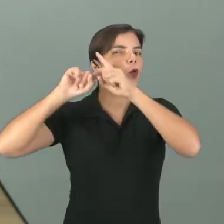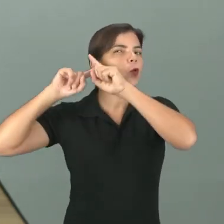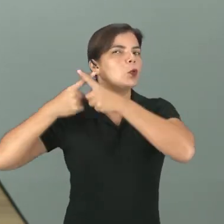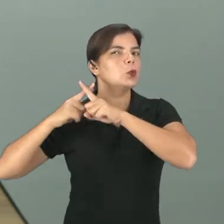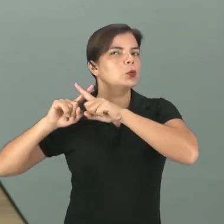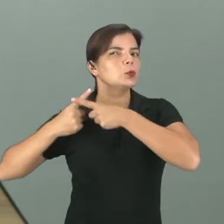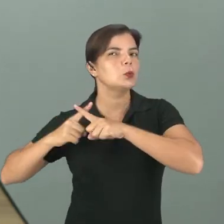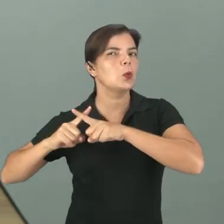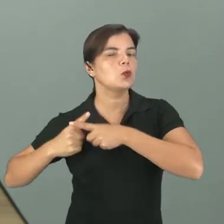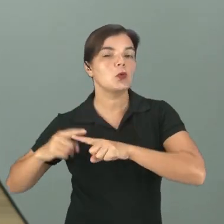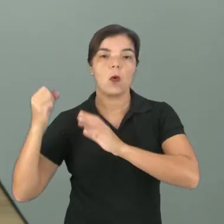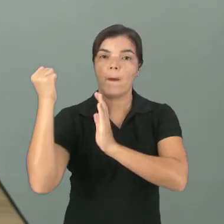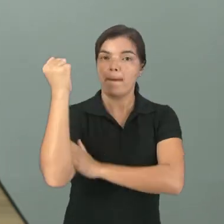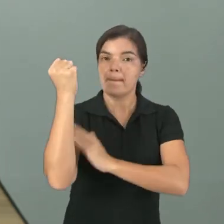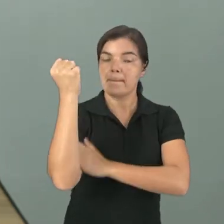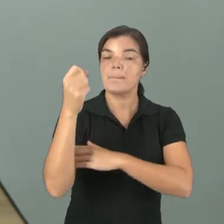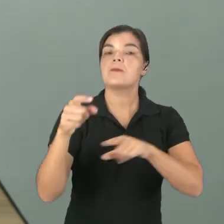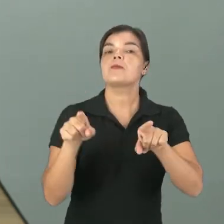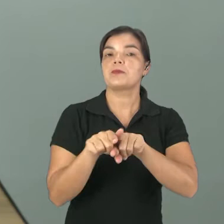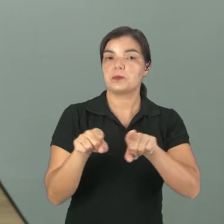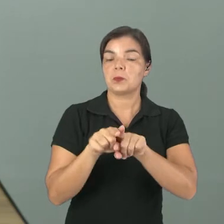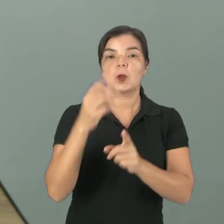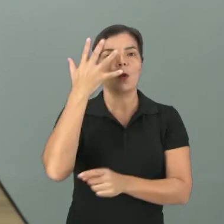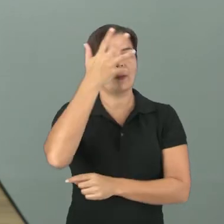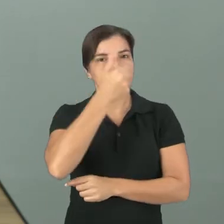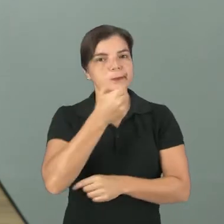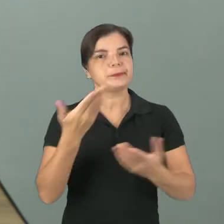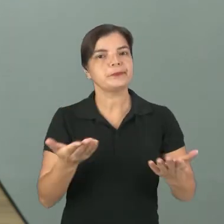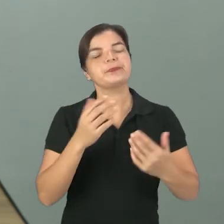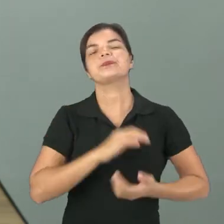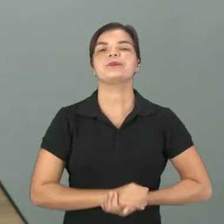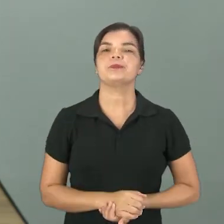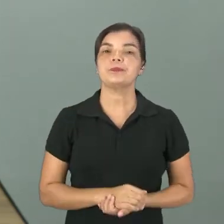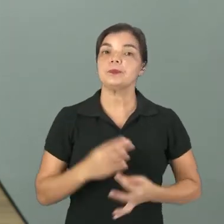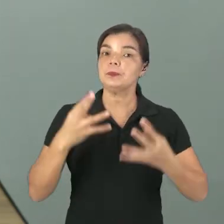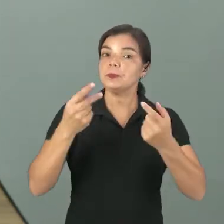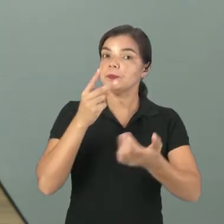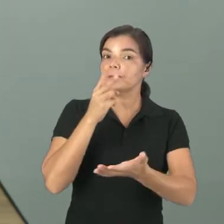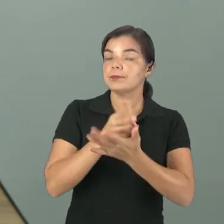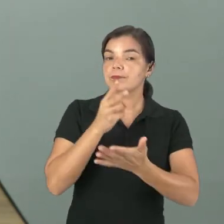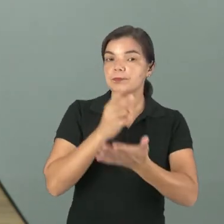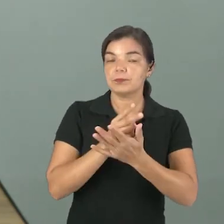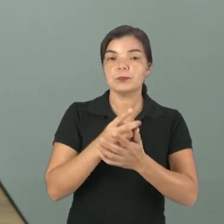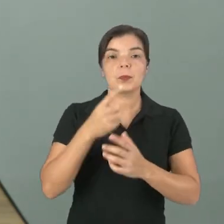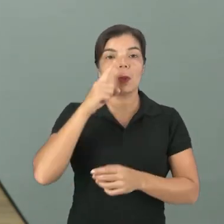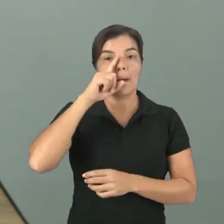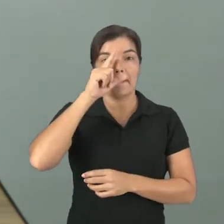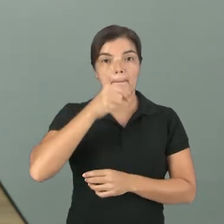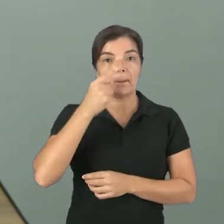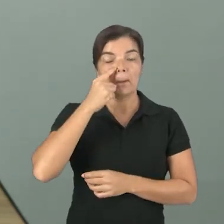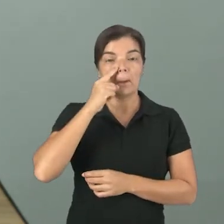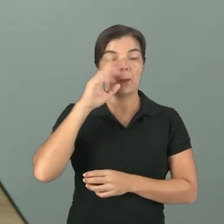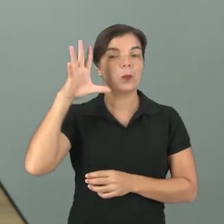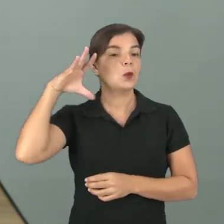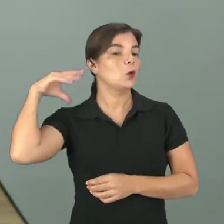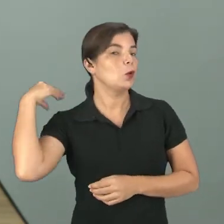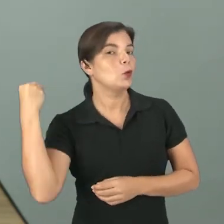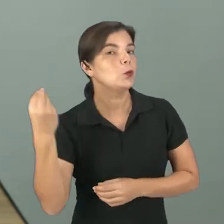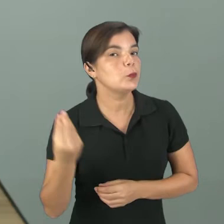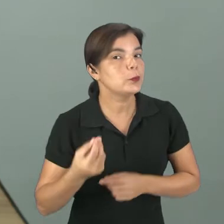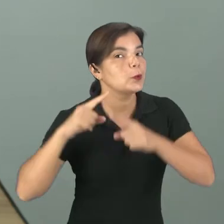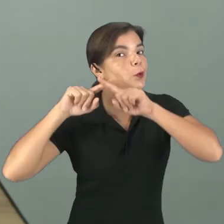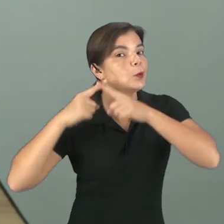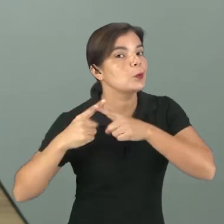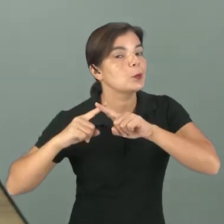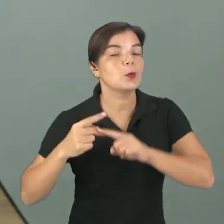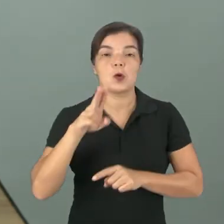cabelos tão grandes e tão fortes, além de serem muito bonitos, não é verdade? E todas as vezes que a bruxa queria subir, ela tinha que jogar os seus cabelos